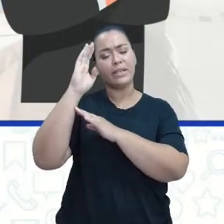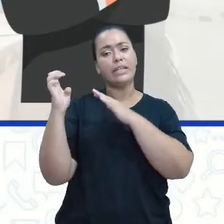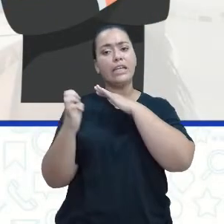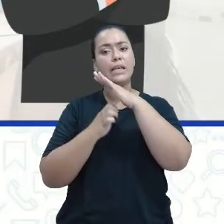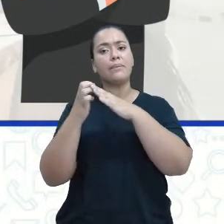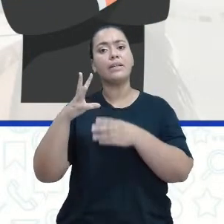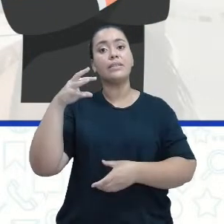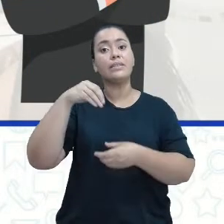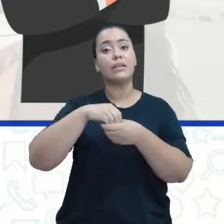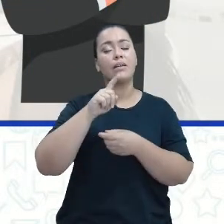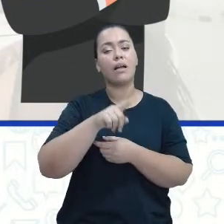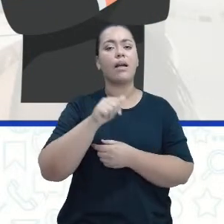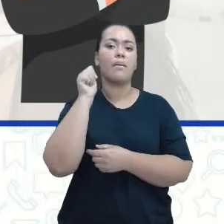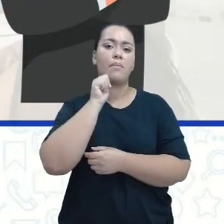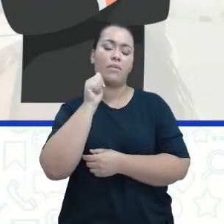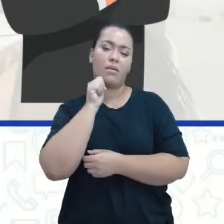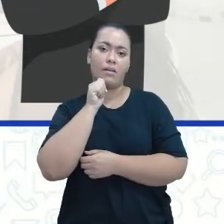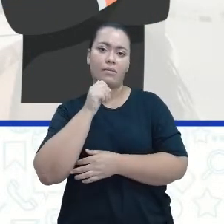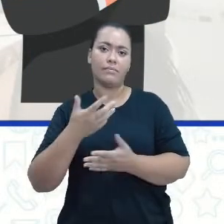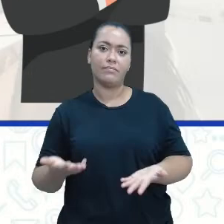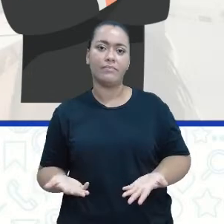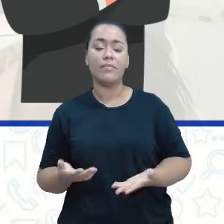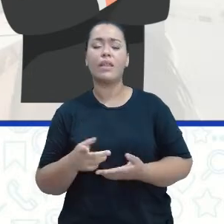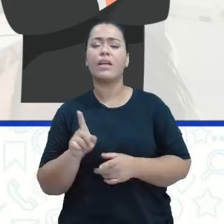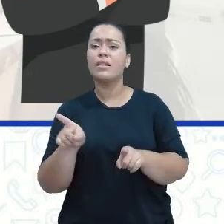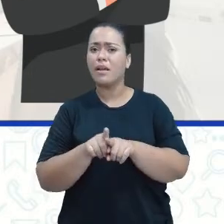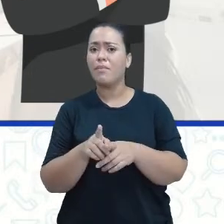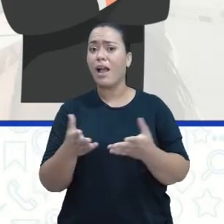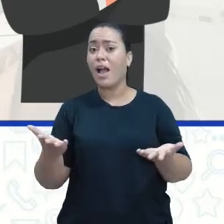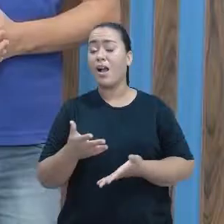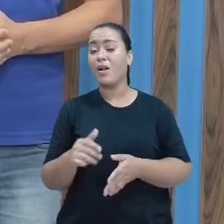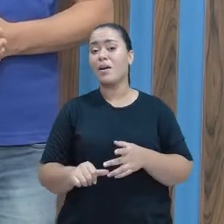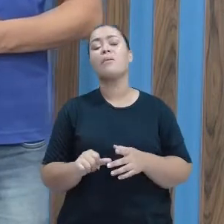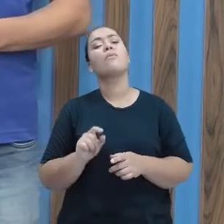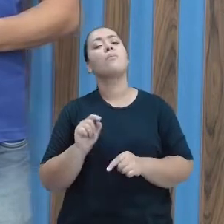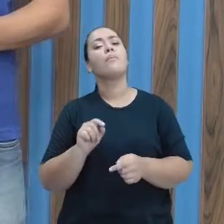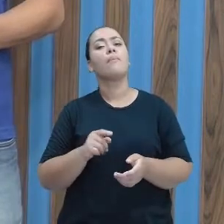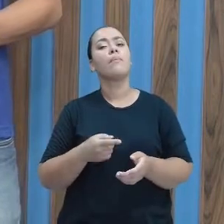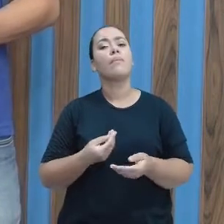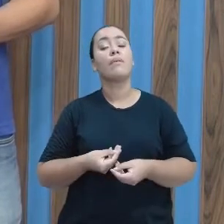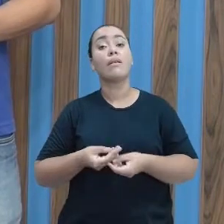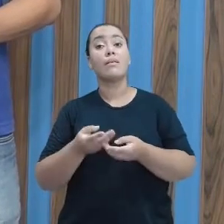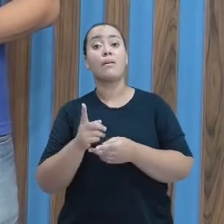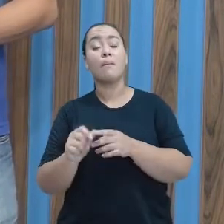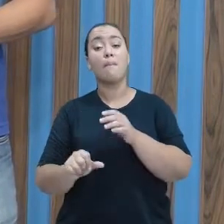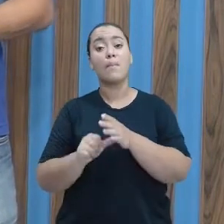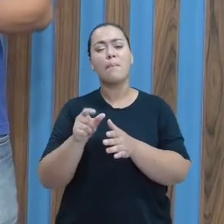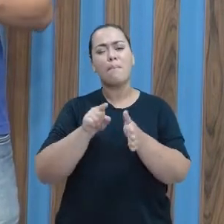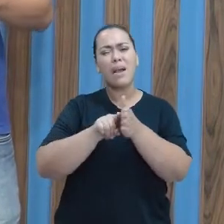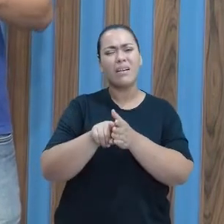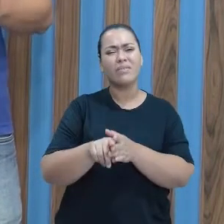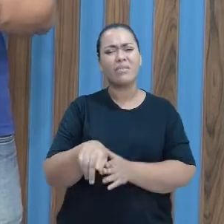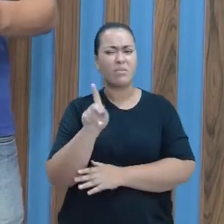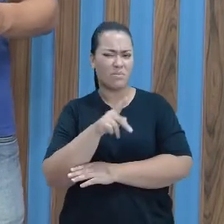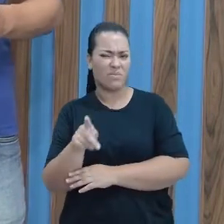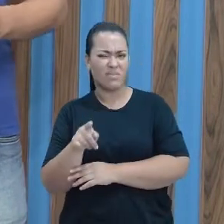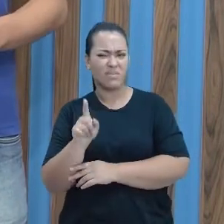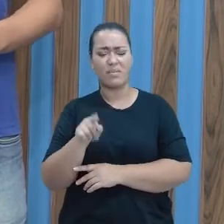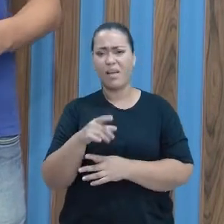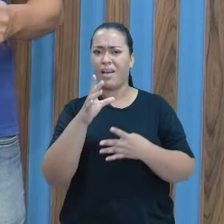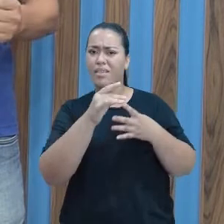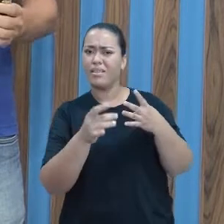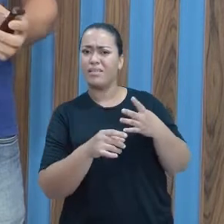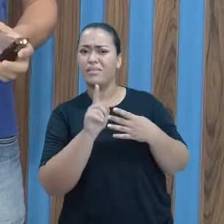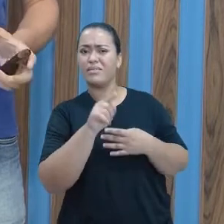empresas, são ocupados por mulheres. E aí eu já vou lançar a primeira questão aqui, para a gente conversar. Professora Regina, esses dados,